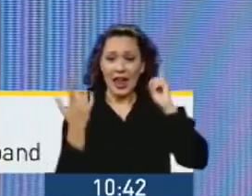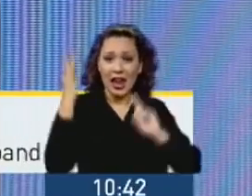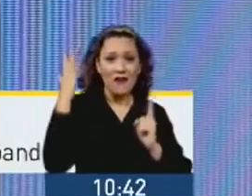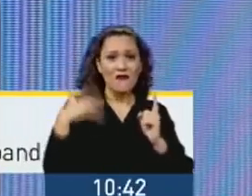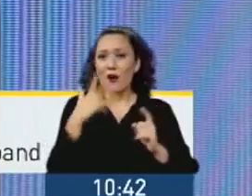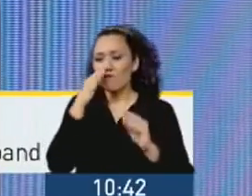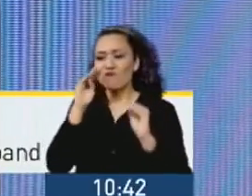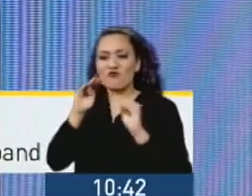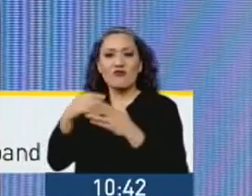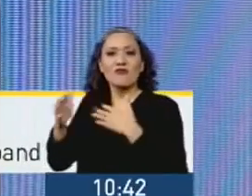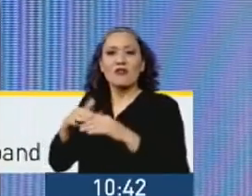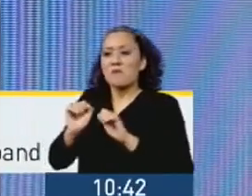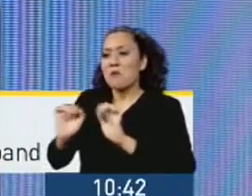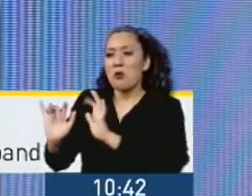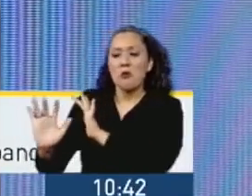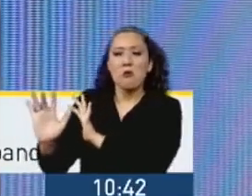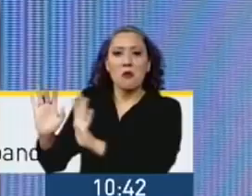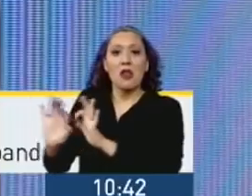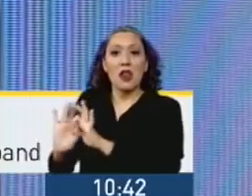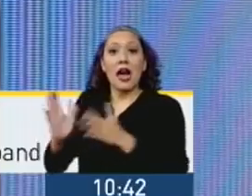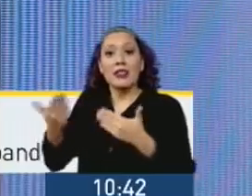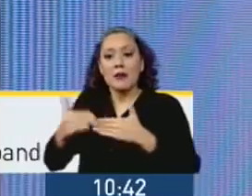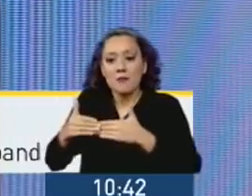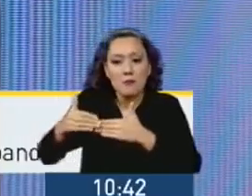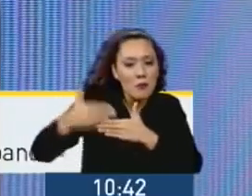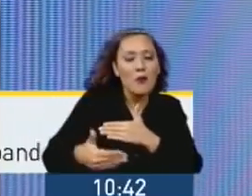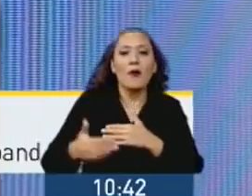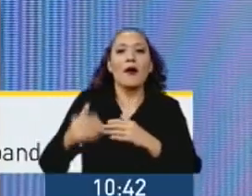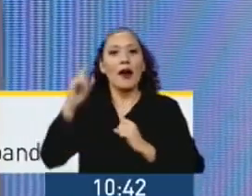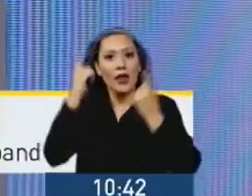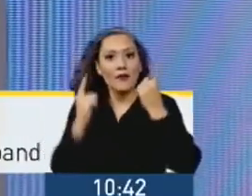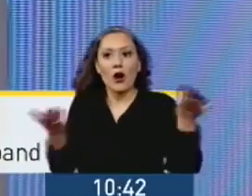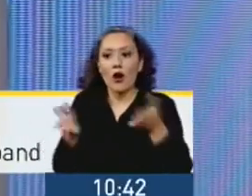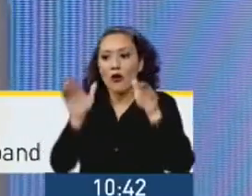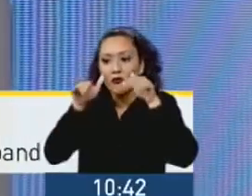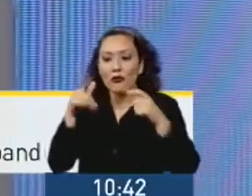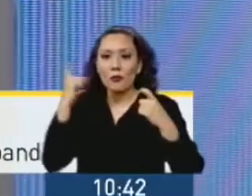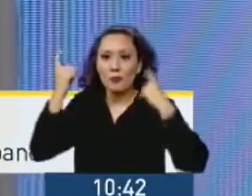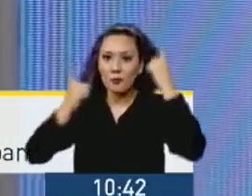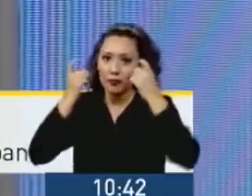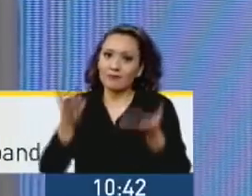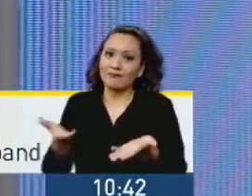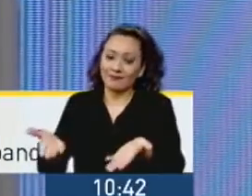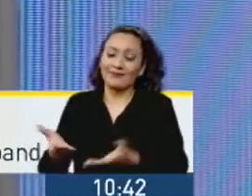mas passado o carnaval, ele se preocupa como nunca com a saúde do povo fluminense. É uma tristeza.